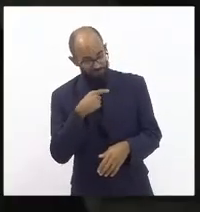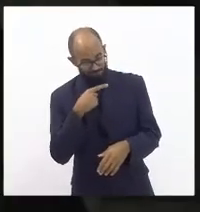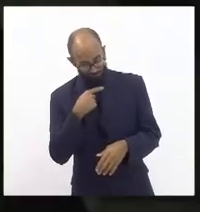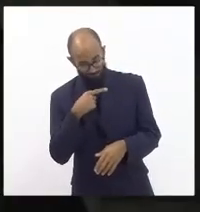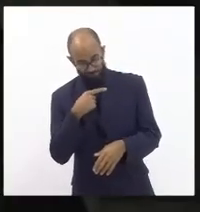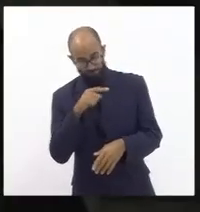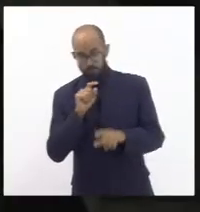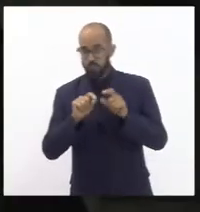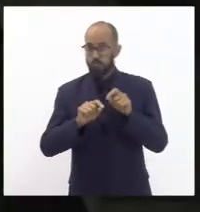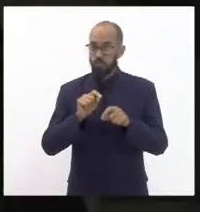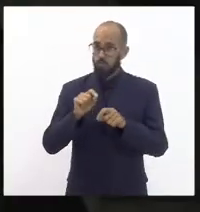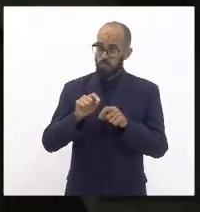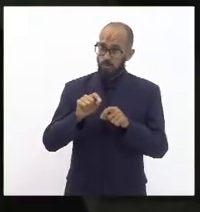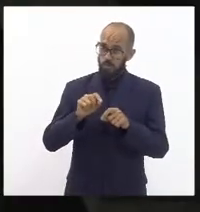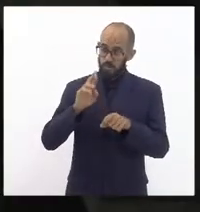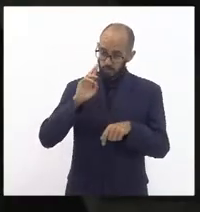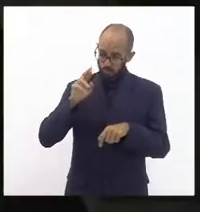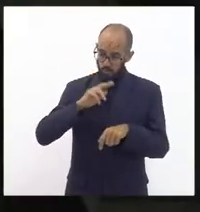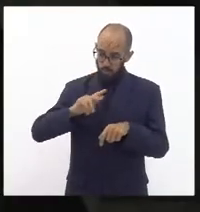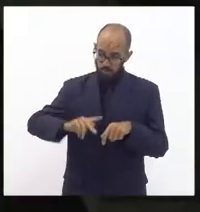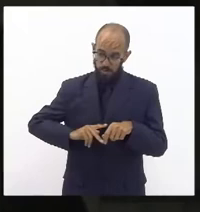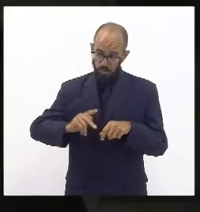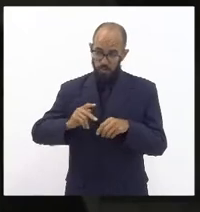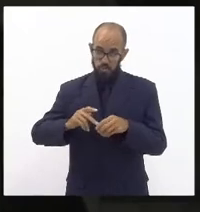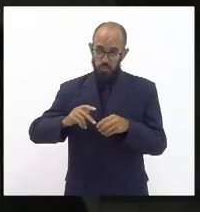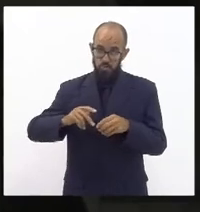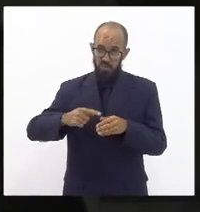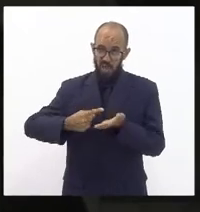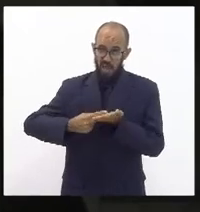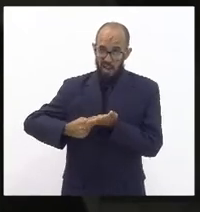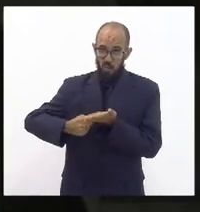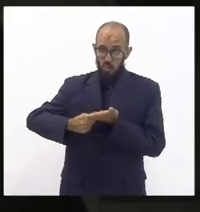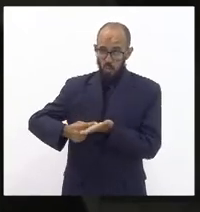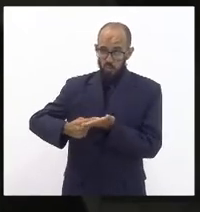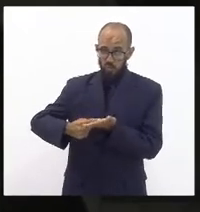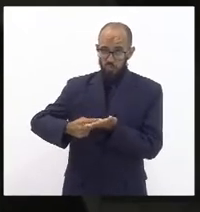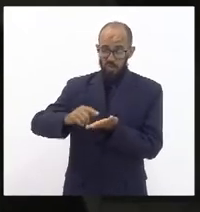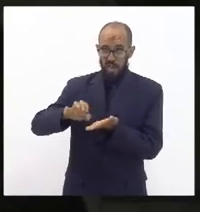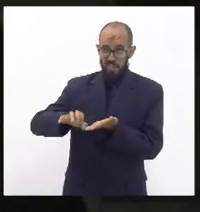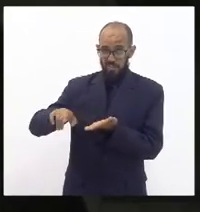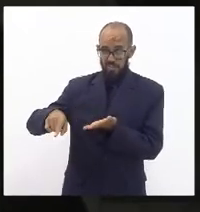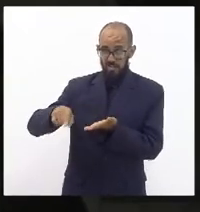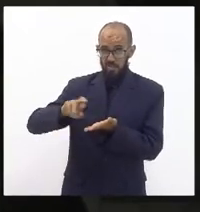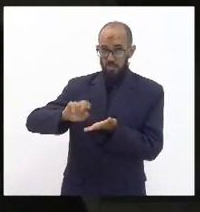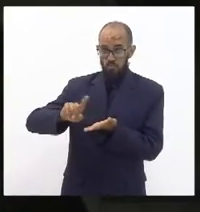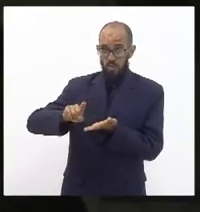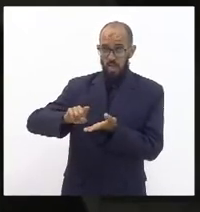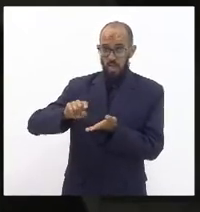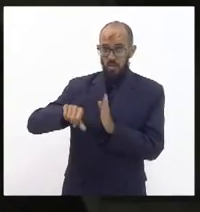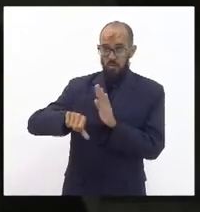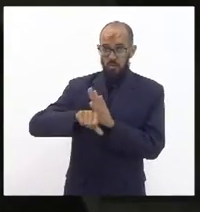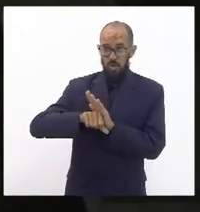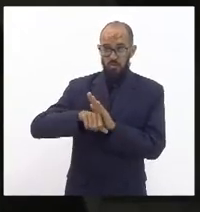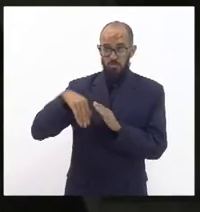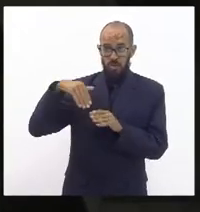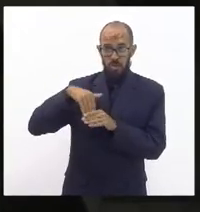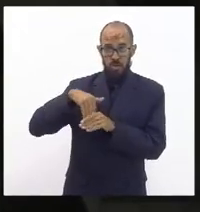será será que acordos desse naipe não são crimes eleitorais